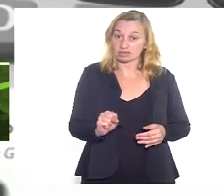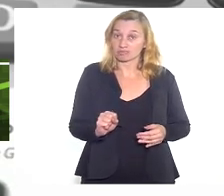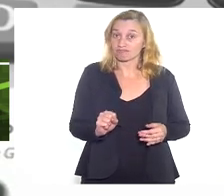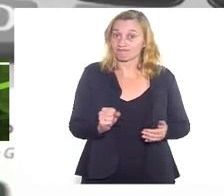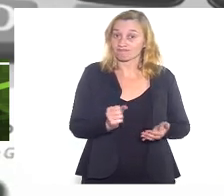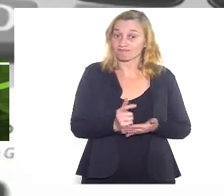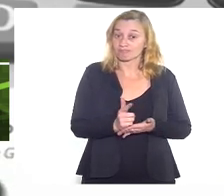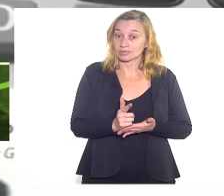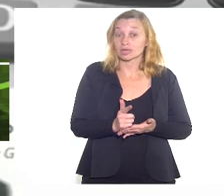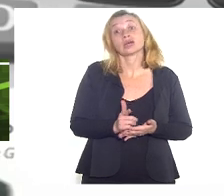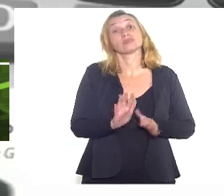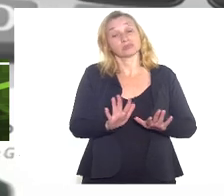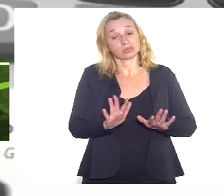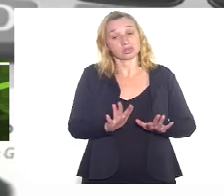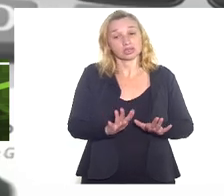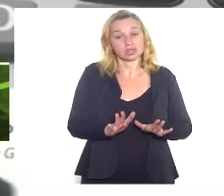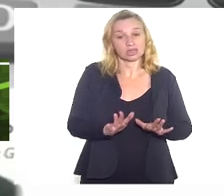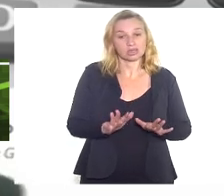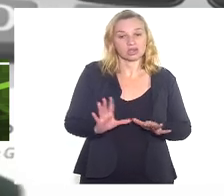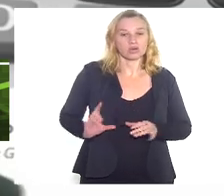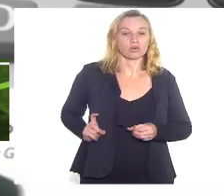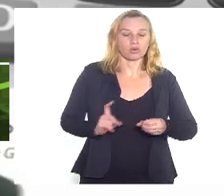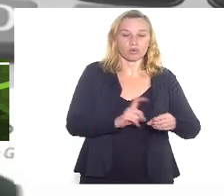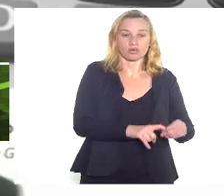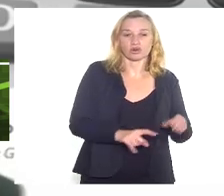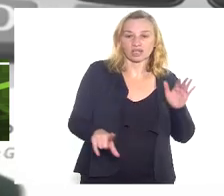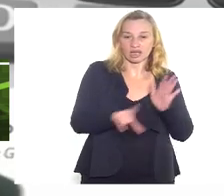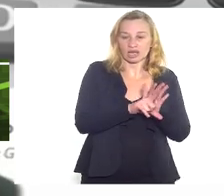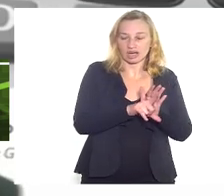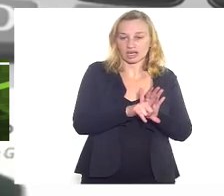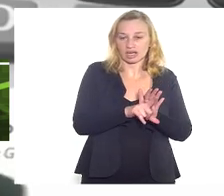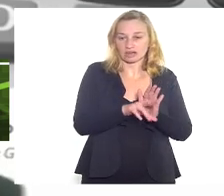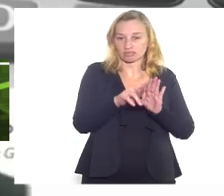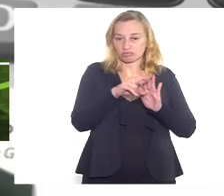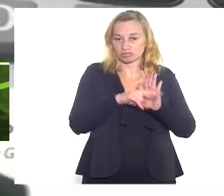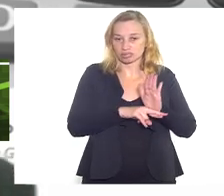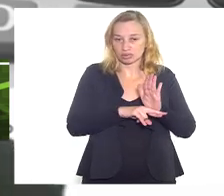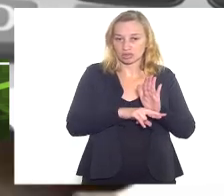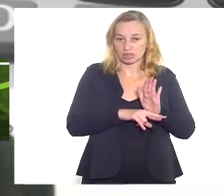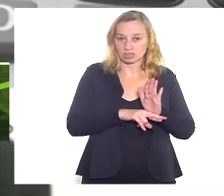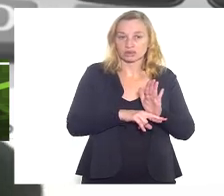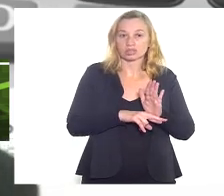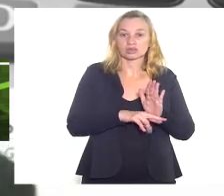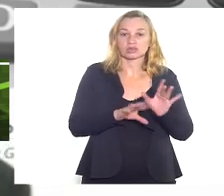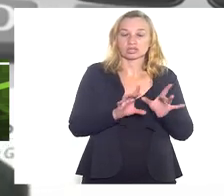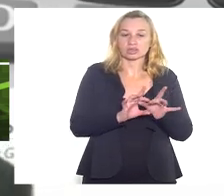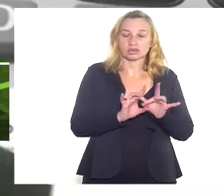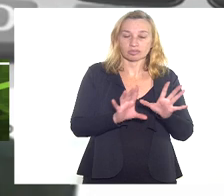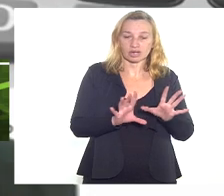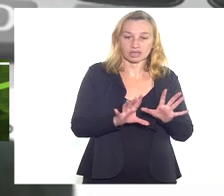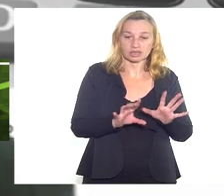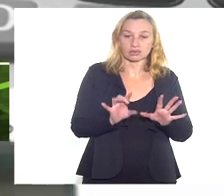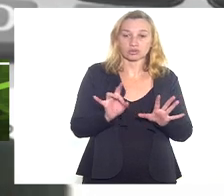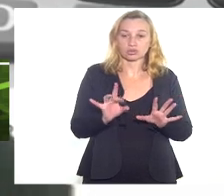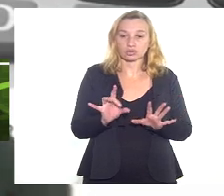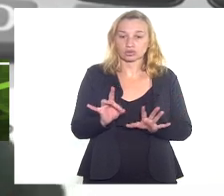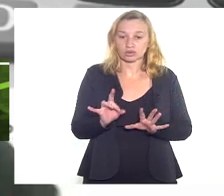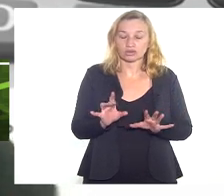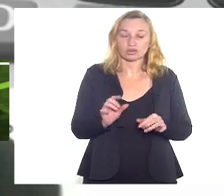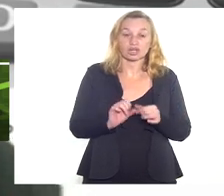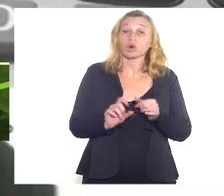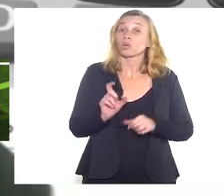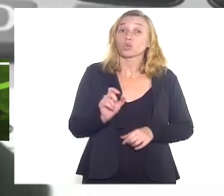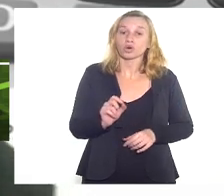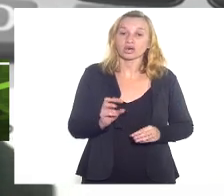Então, muito embora o convênio e a lei tenham tratado como isenção, nada mais fizeram do que